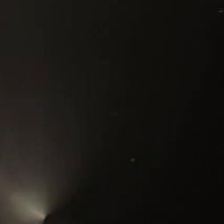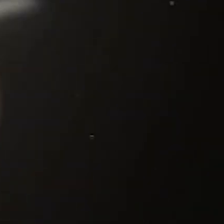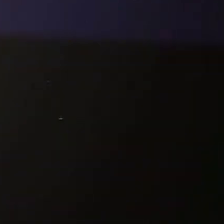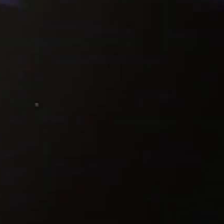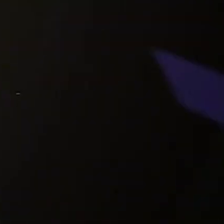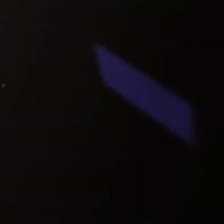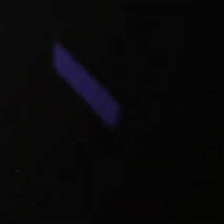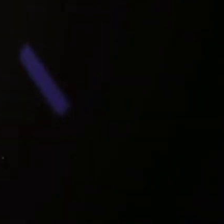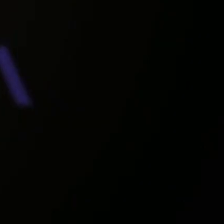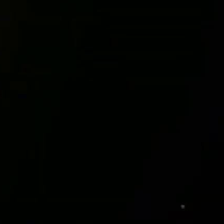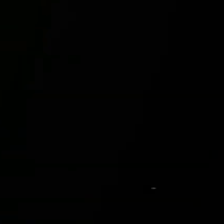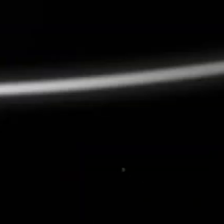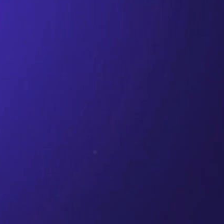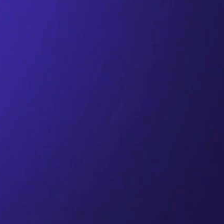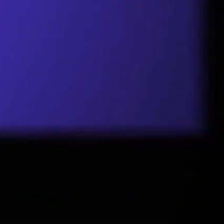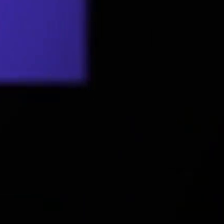E aí